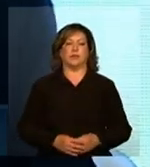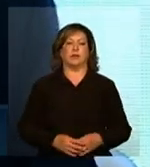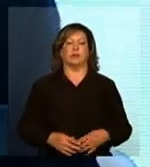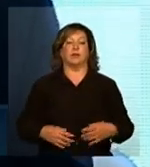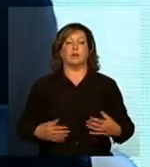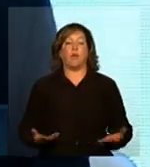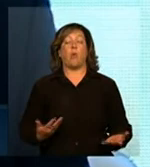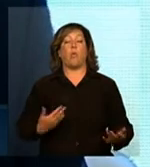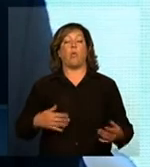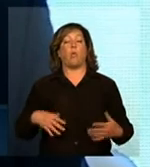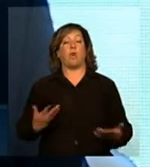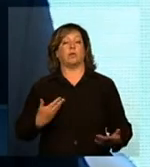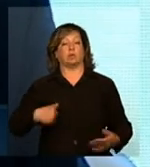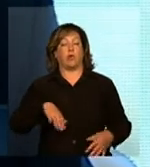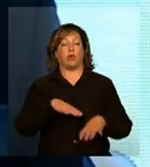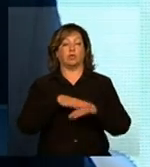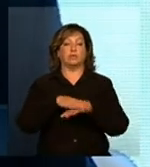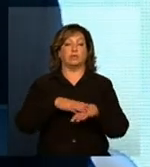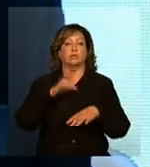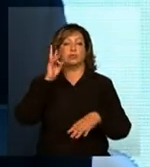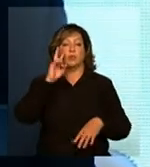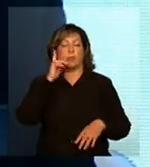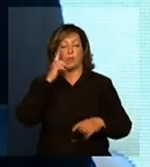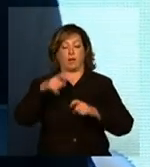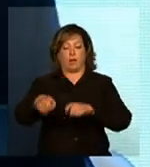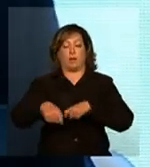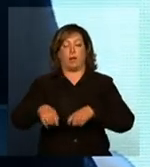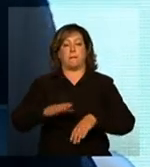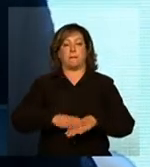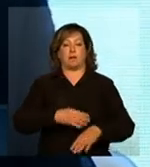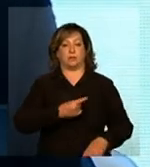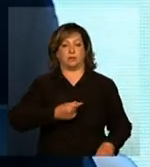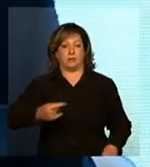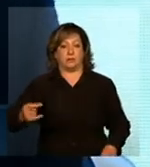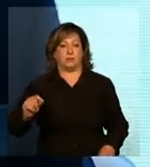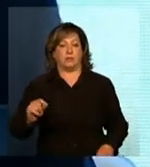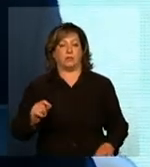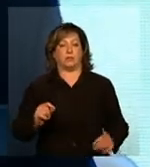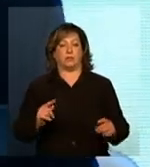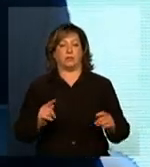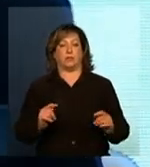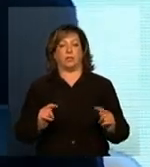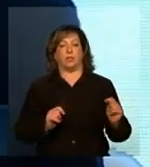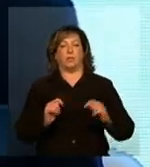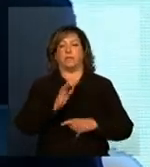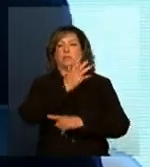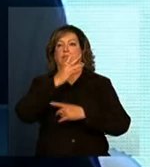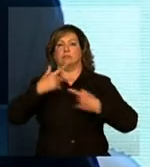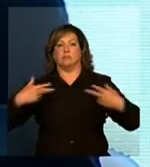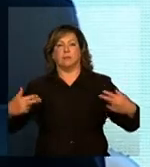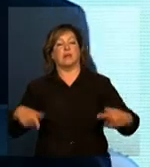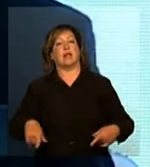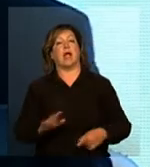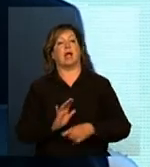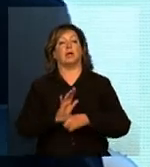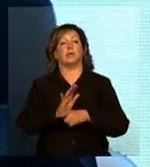mais sustentável, no momento em que o PAA nos permite fazer um circuito mais curto de